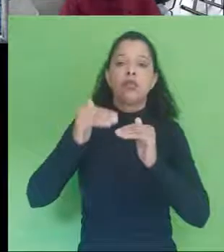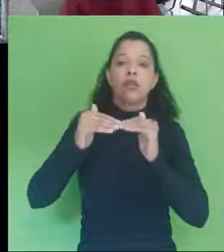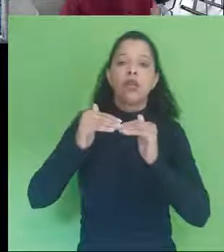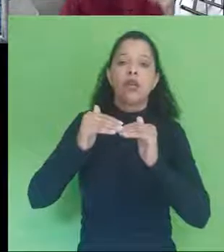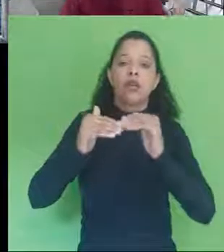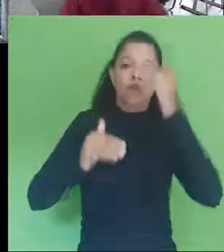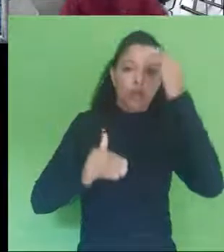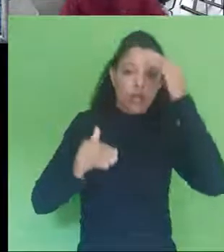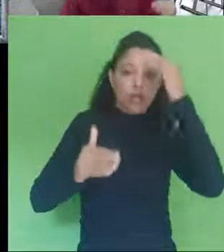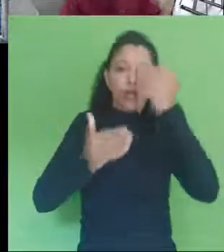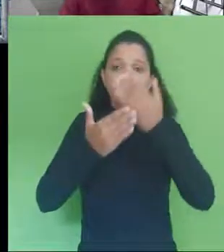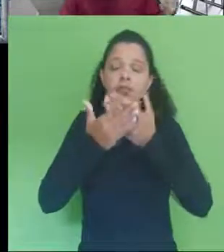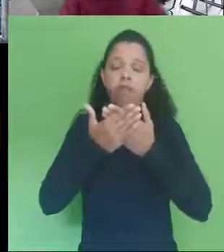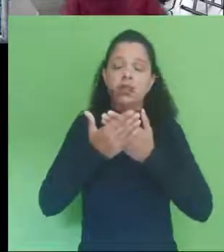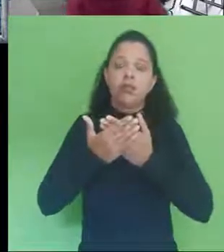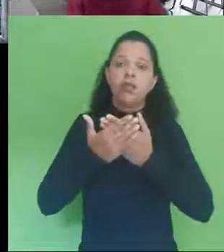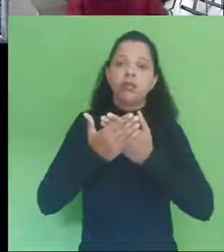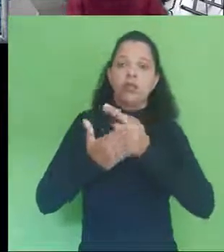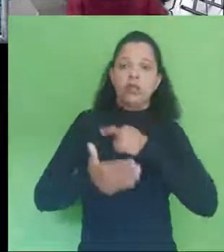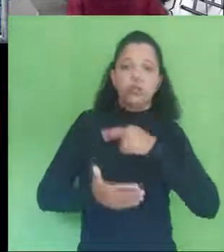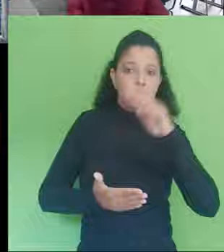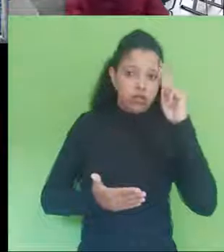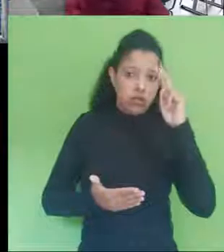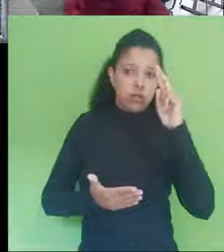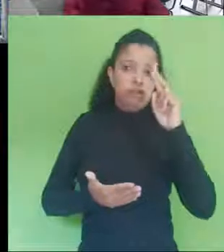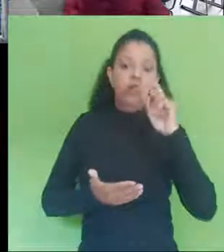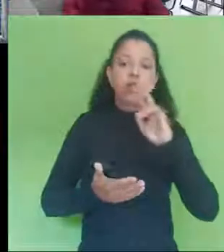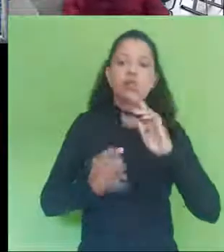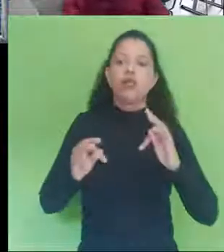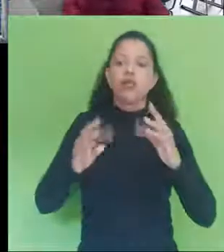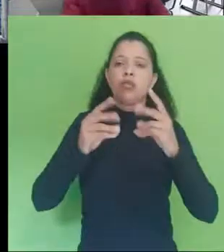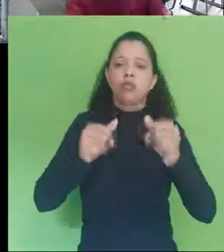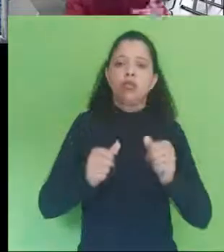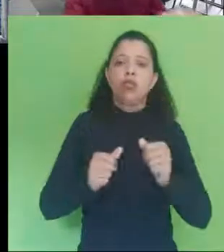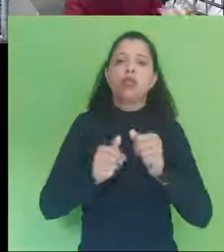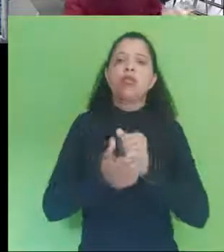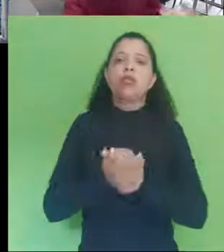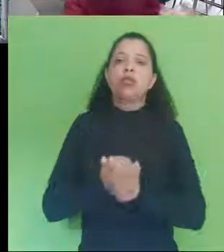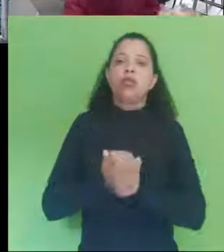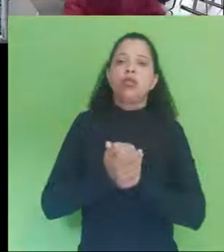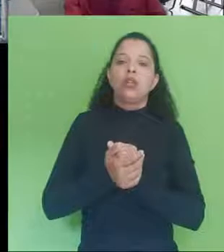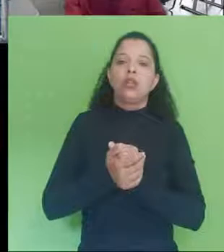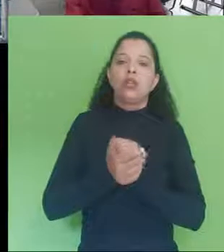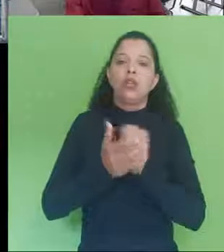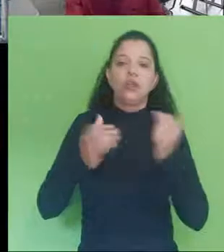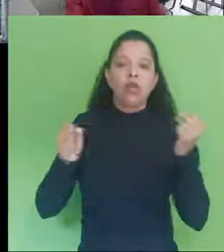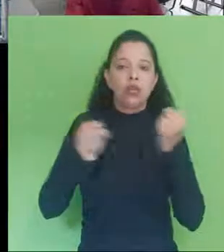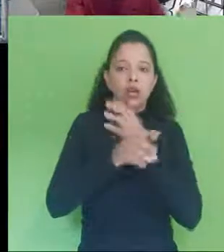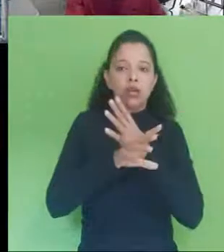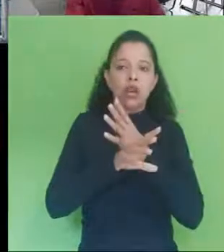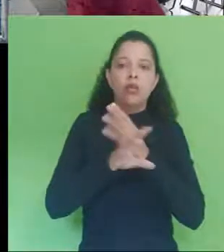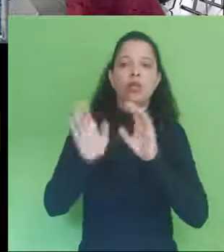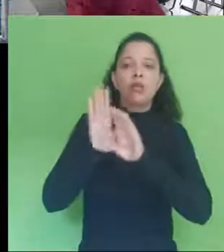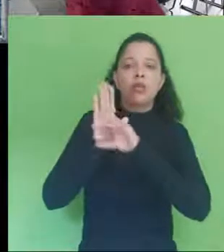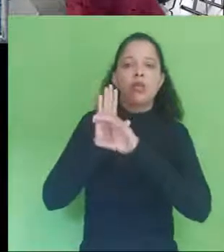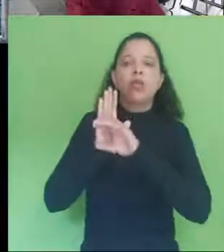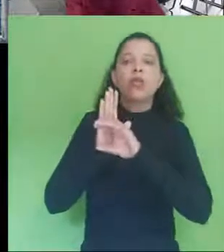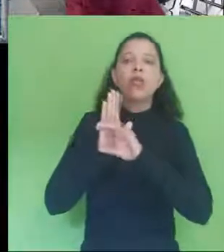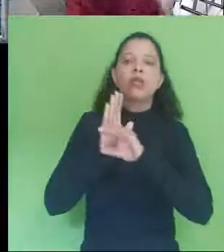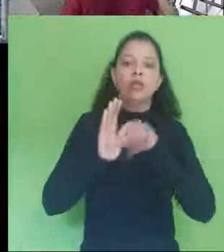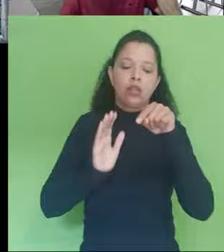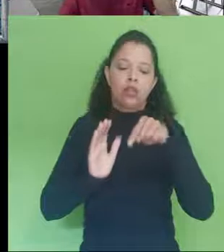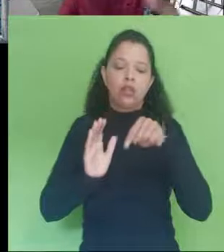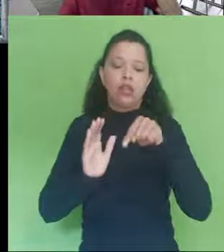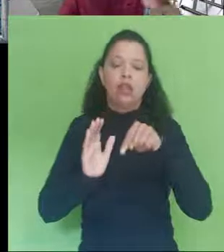o futuro. As nossas crenças, etc. Então, fechando esse conceito, a gente tem aqui o